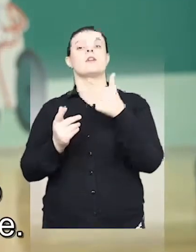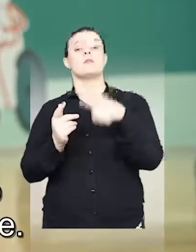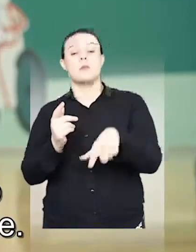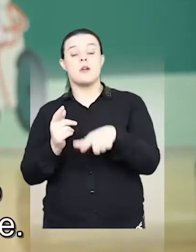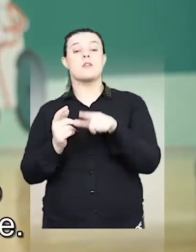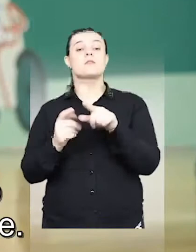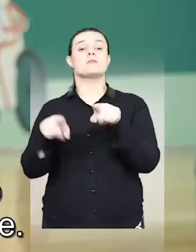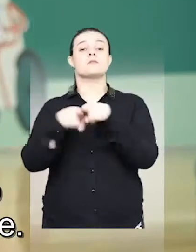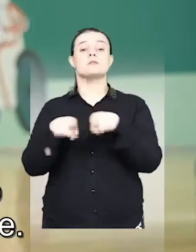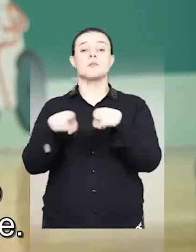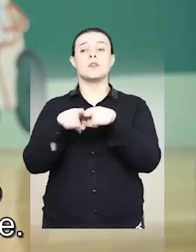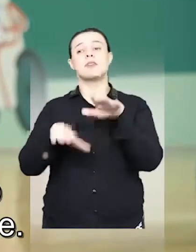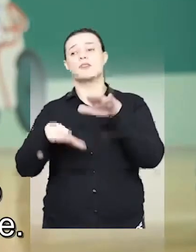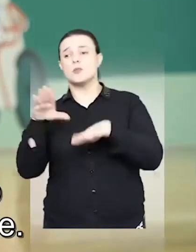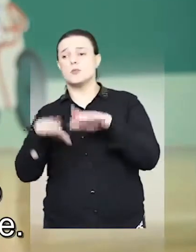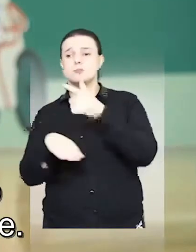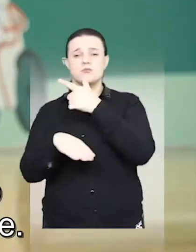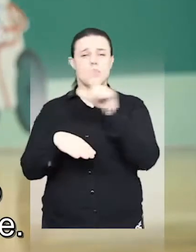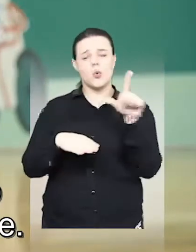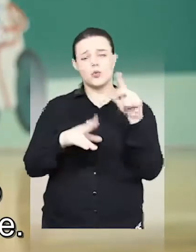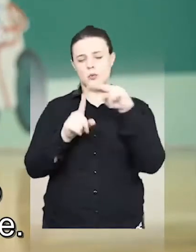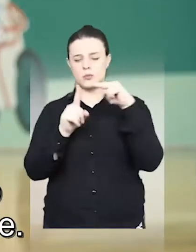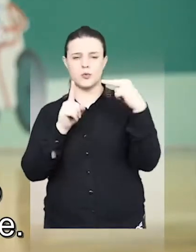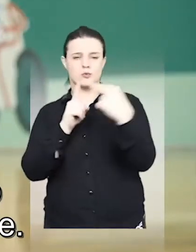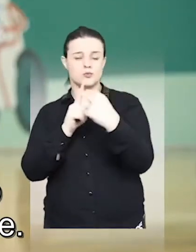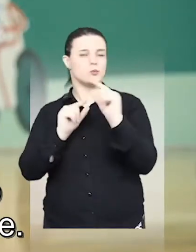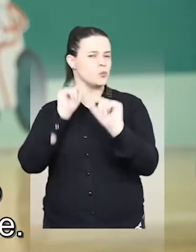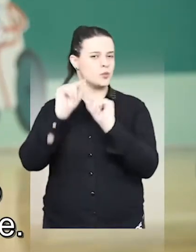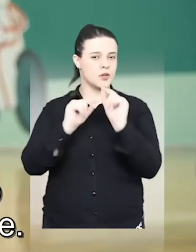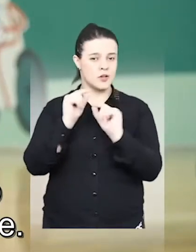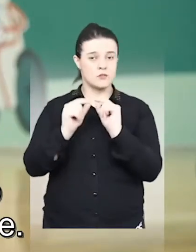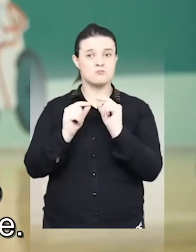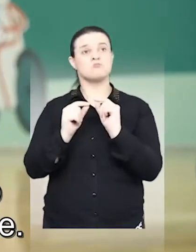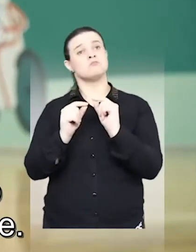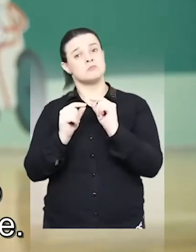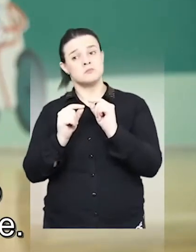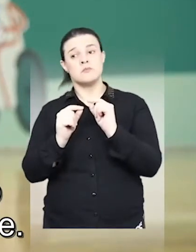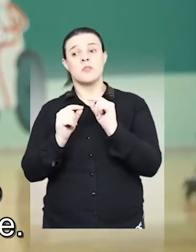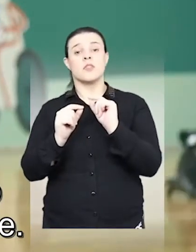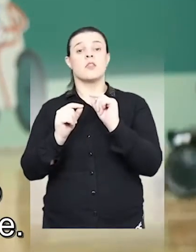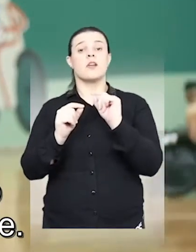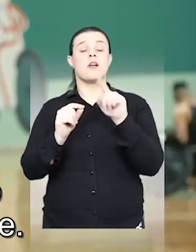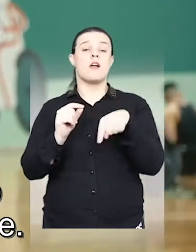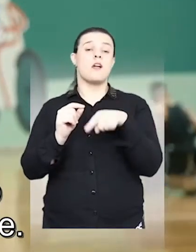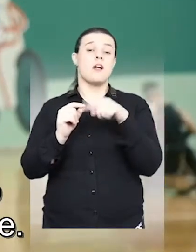E talvez uma outra ótica é a questão